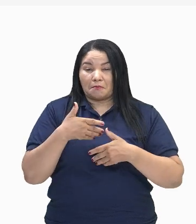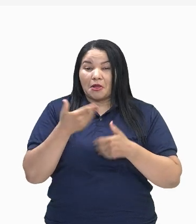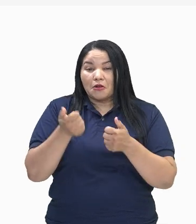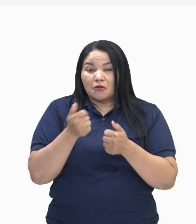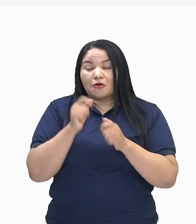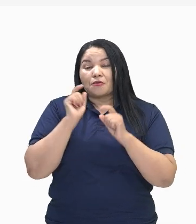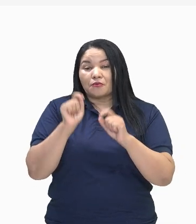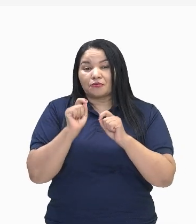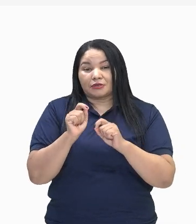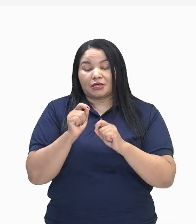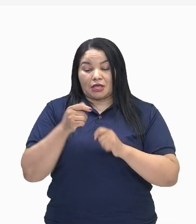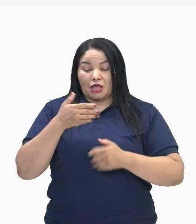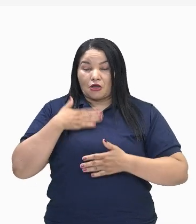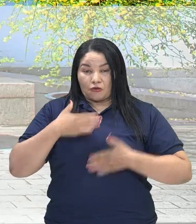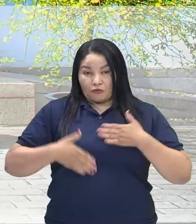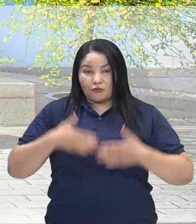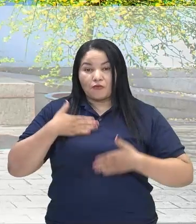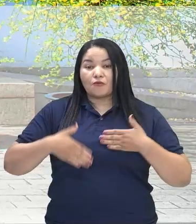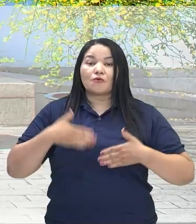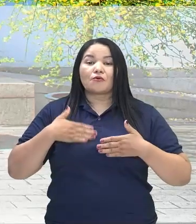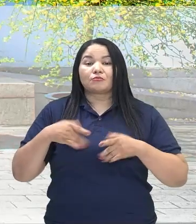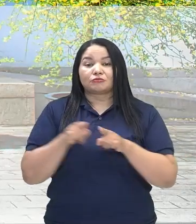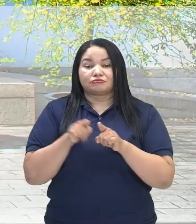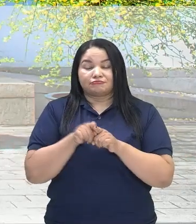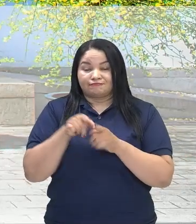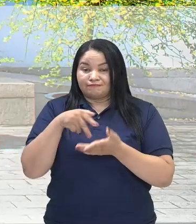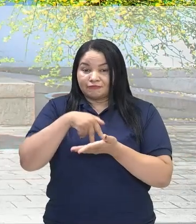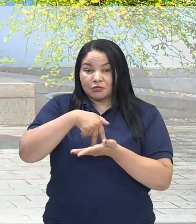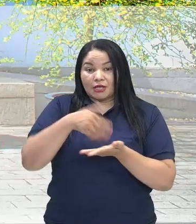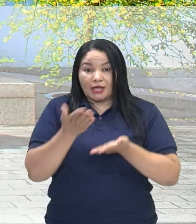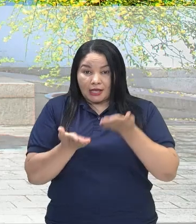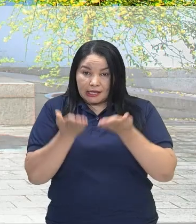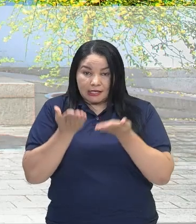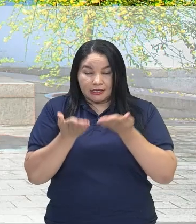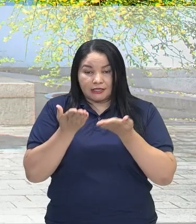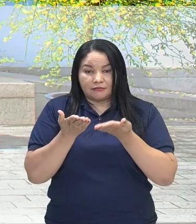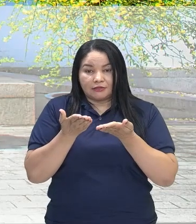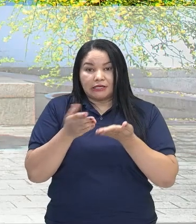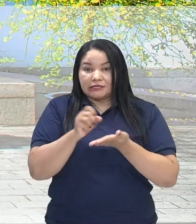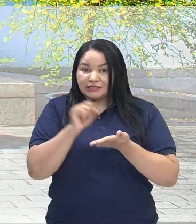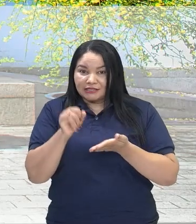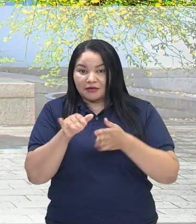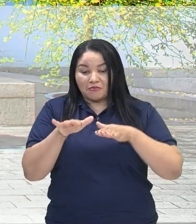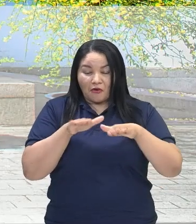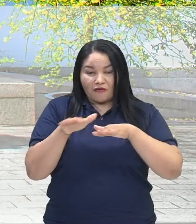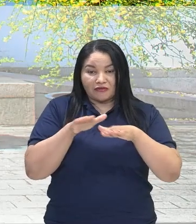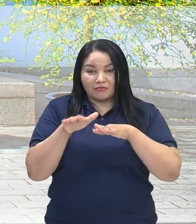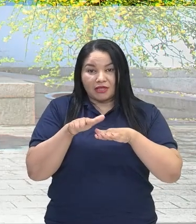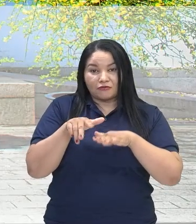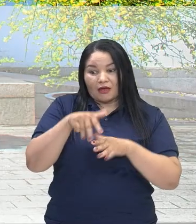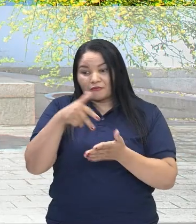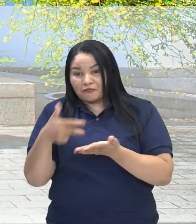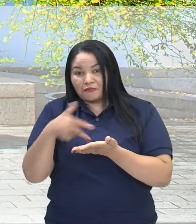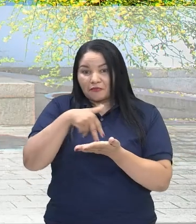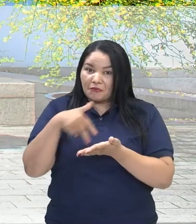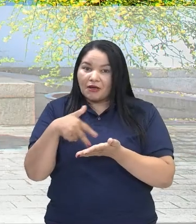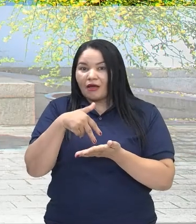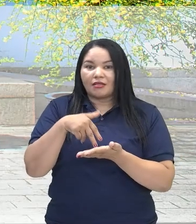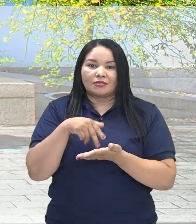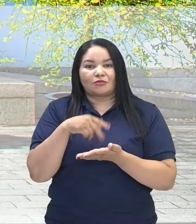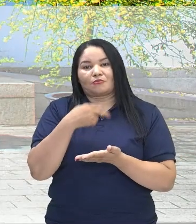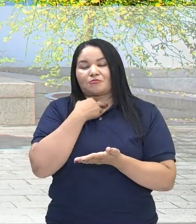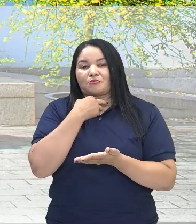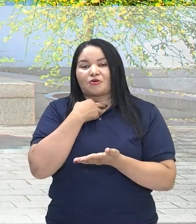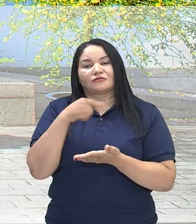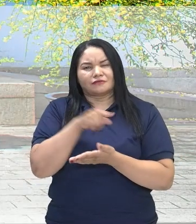quê? Da postura e do equilíbrio, porque não dá para fazer um movimento se desequilibrando o tempo todo, né? Então você vai